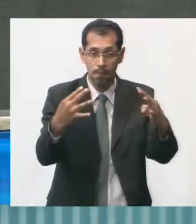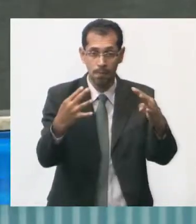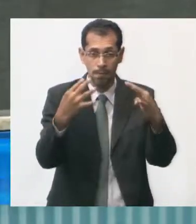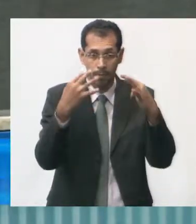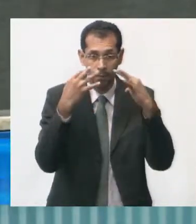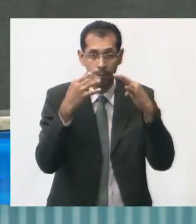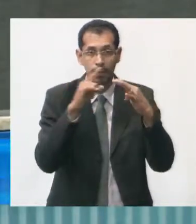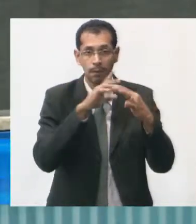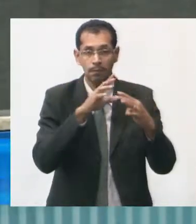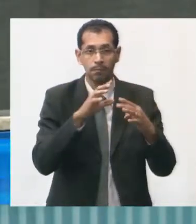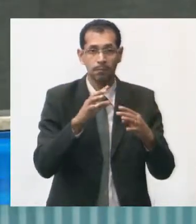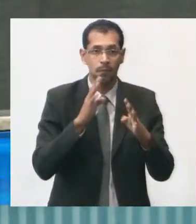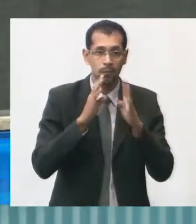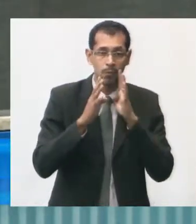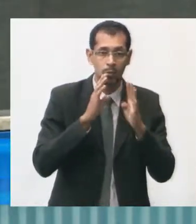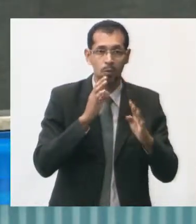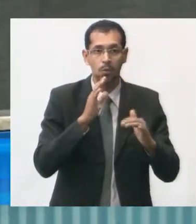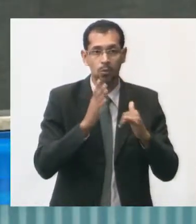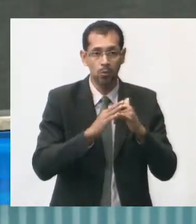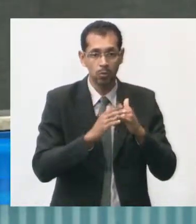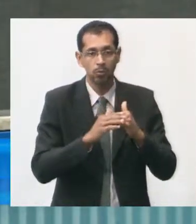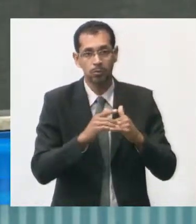e aqui vai